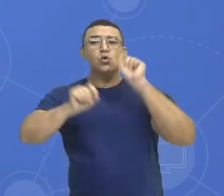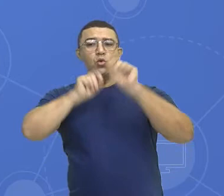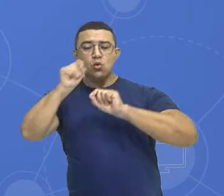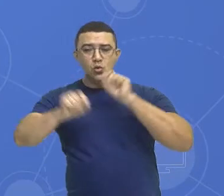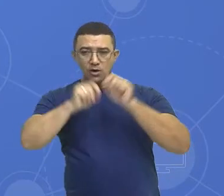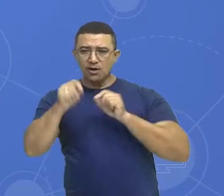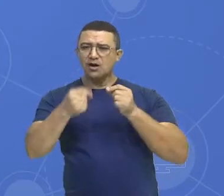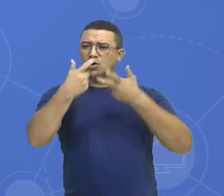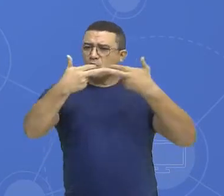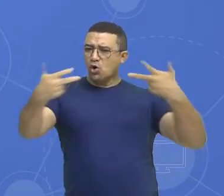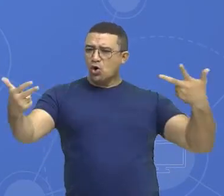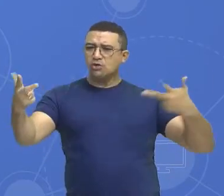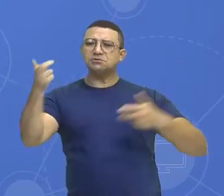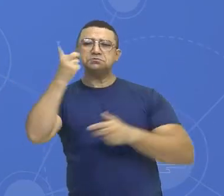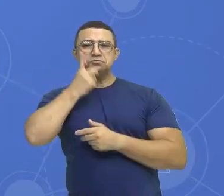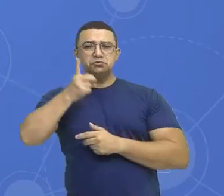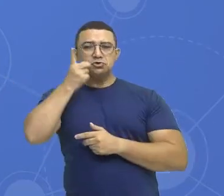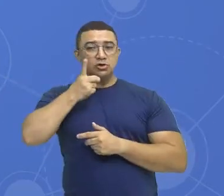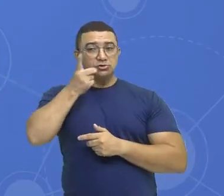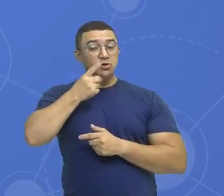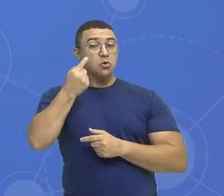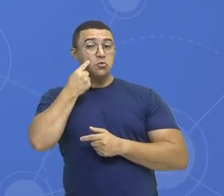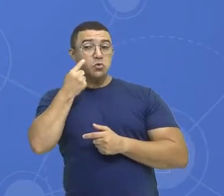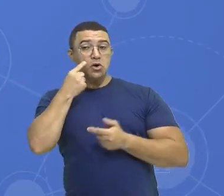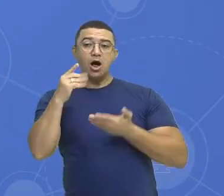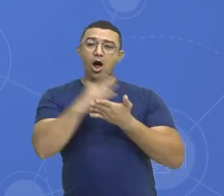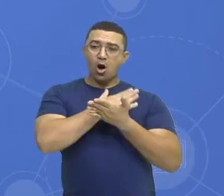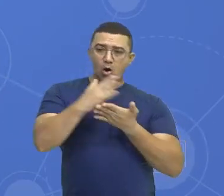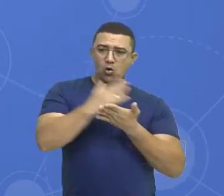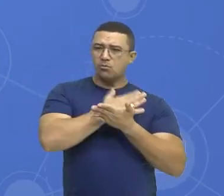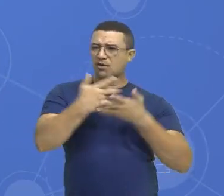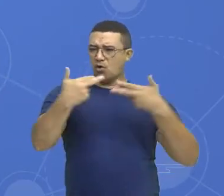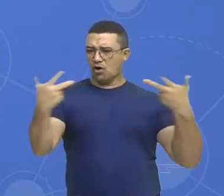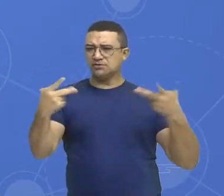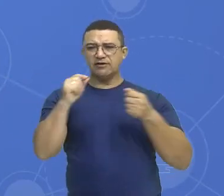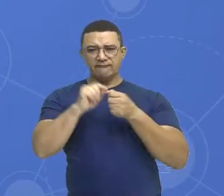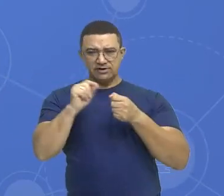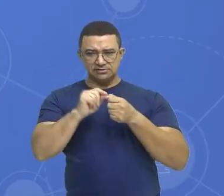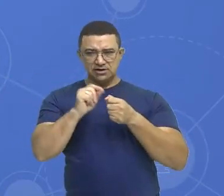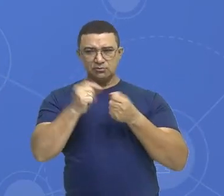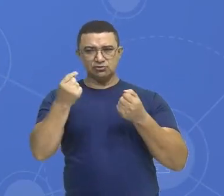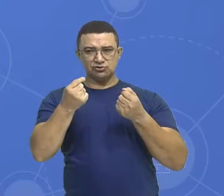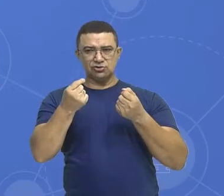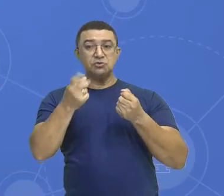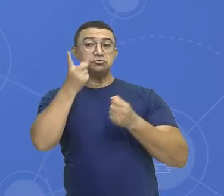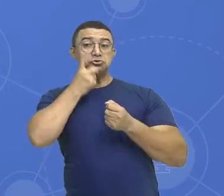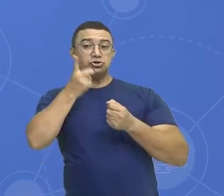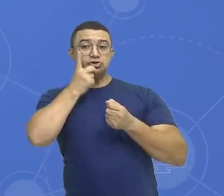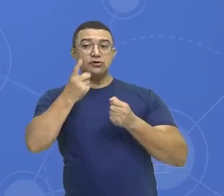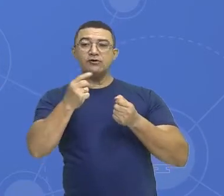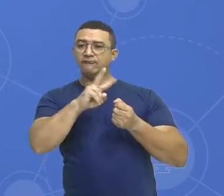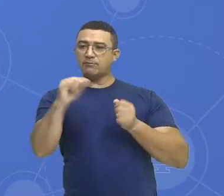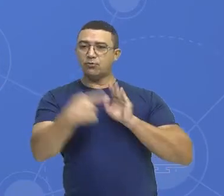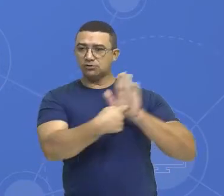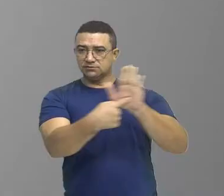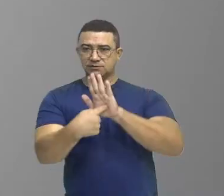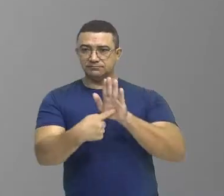ver, então, algumas situações, algumas atividades que nós fazemos diariamente, como eu vou mostrar para vocês agora. Olha